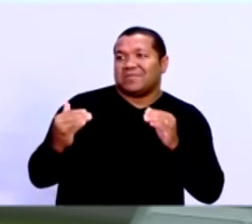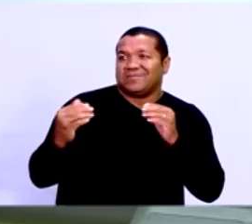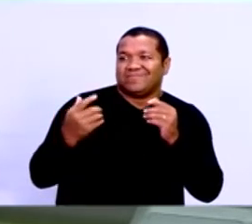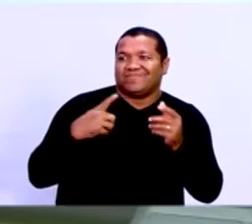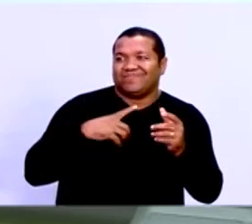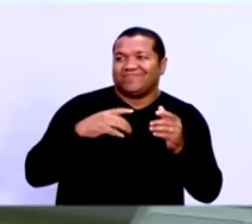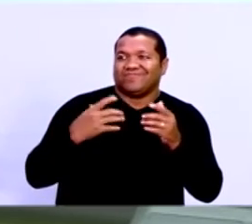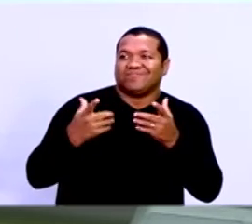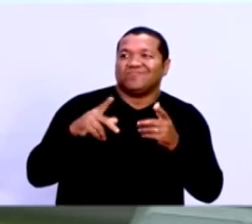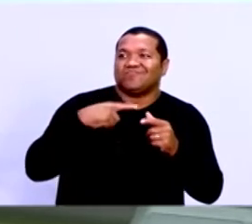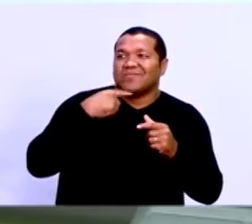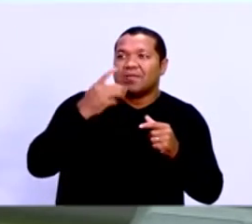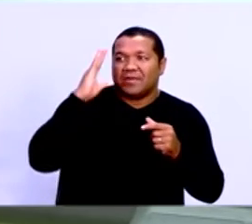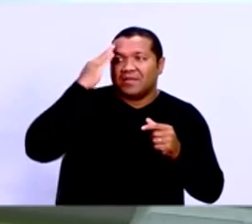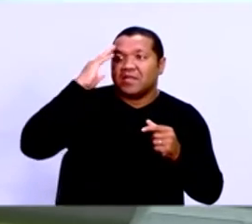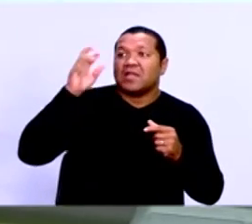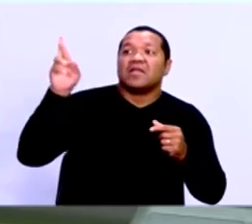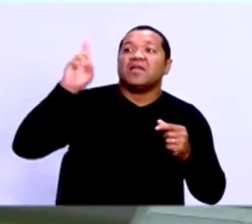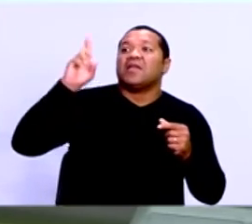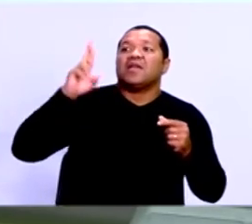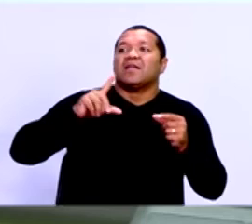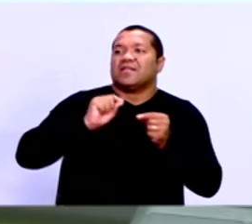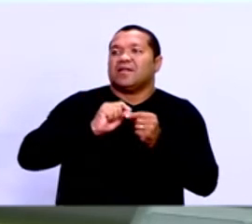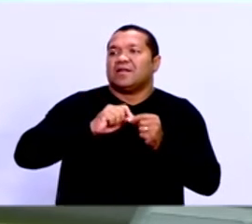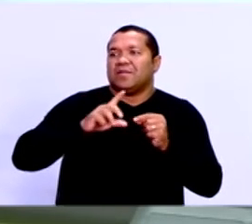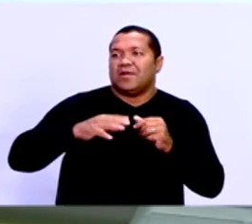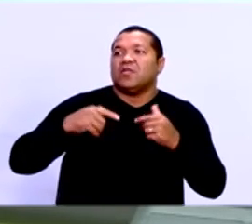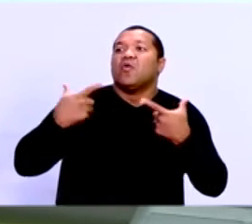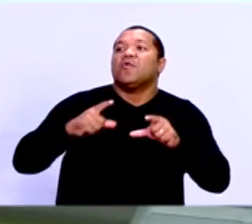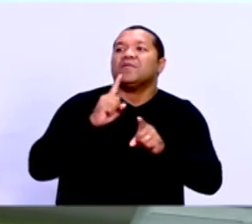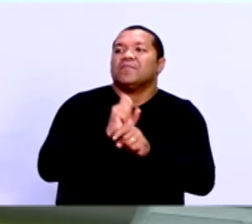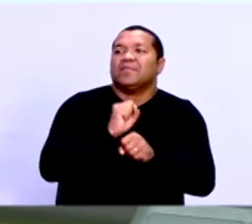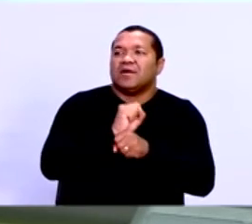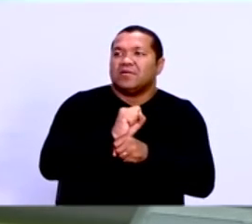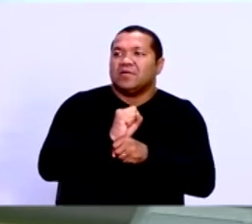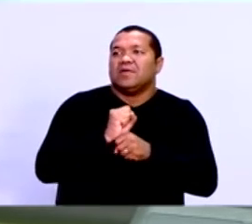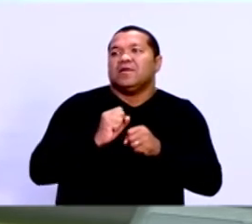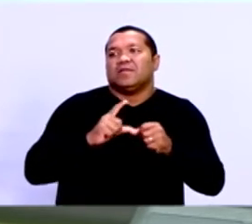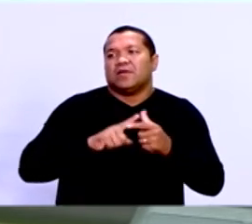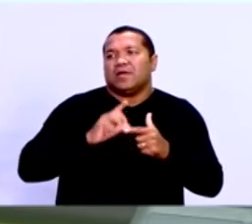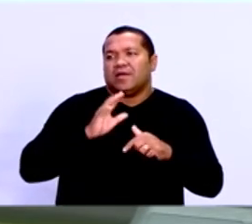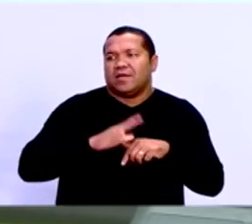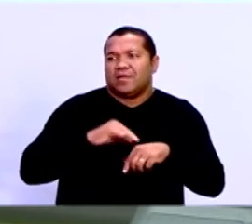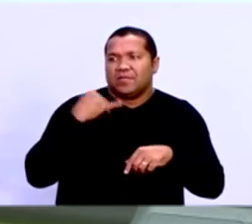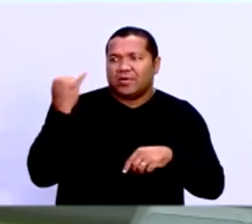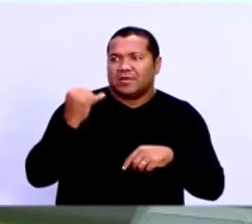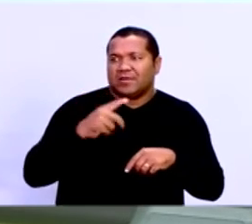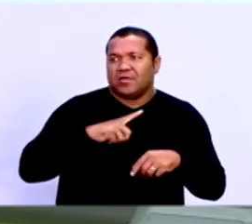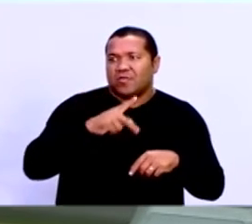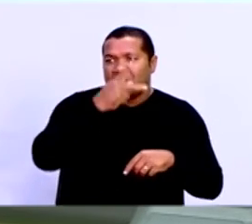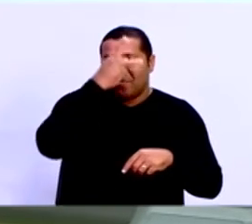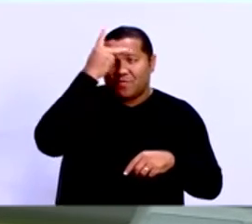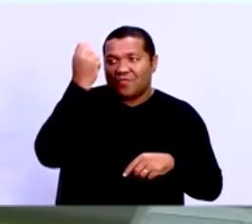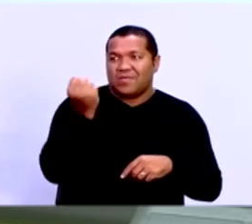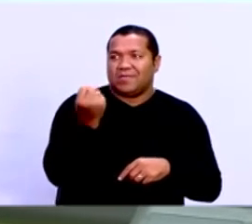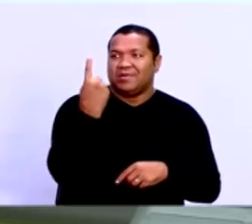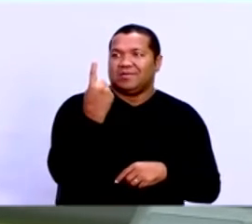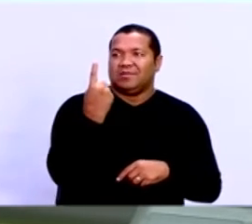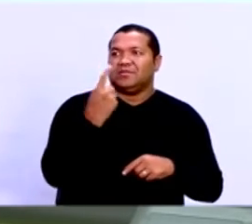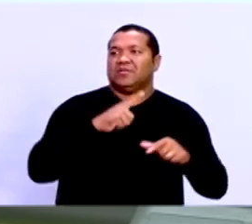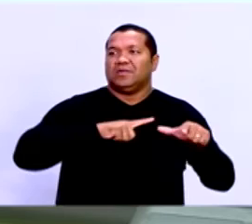toda a qualificação daquilo que a gente desenhou que documentou e toda análise de requisitos para que seja